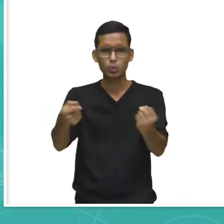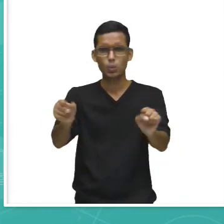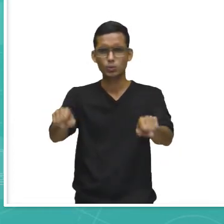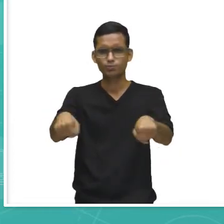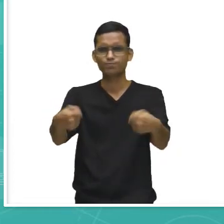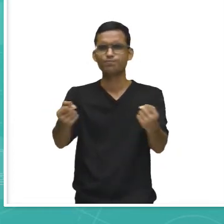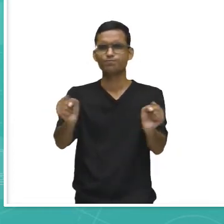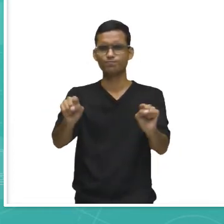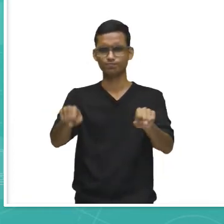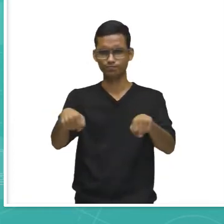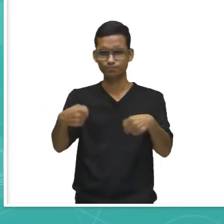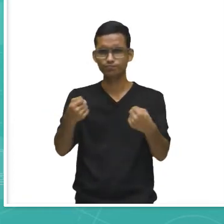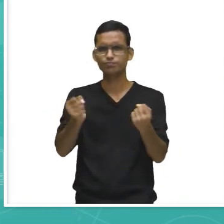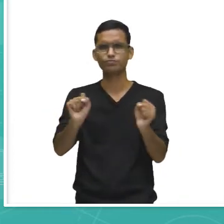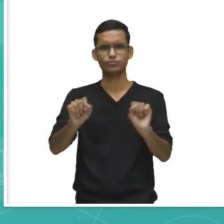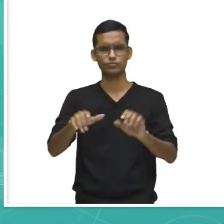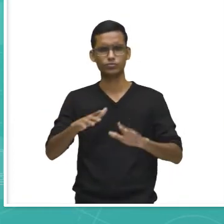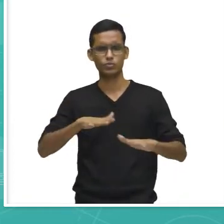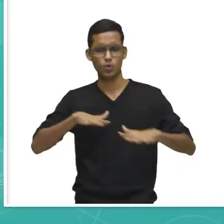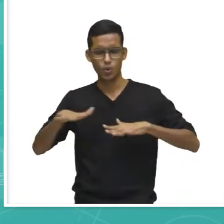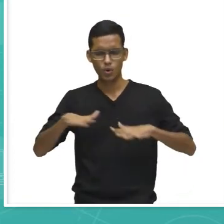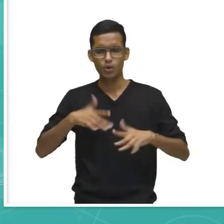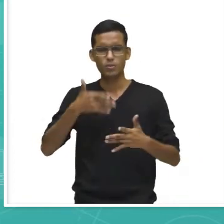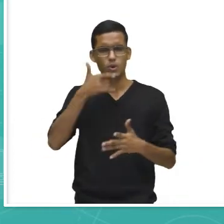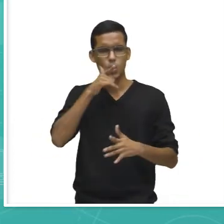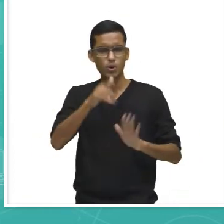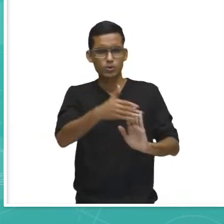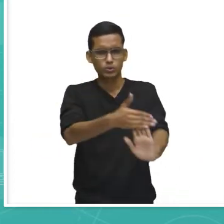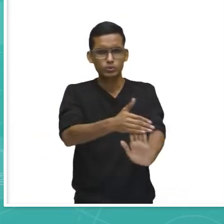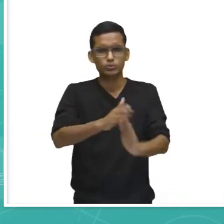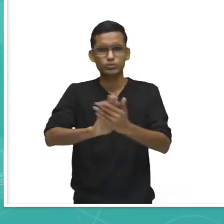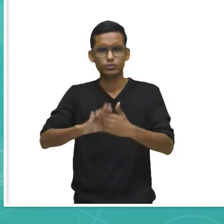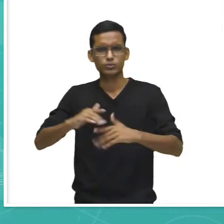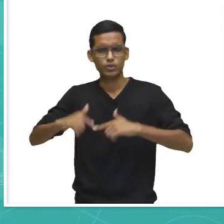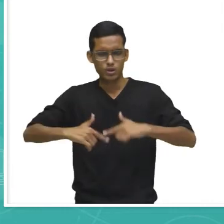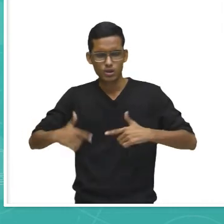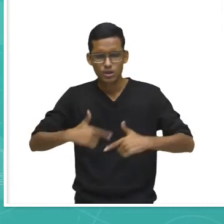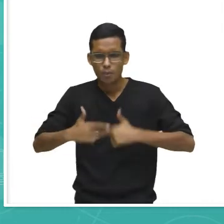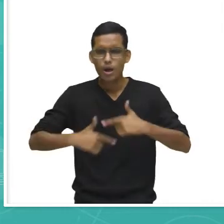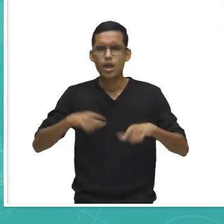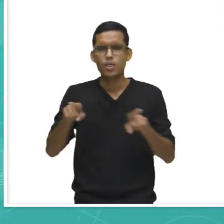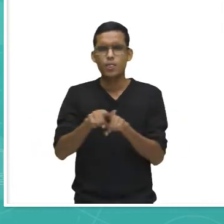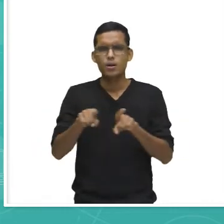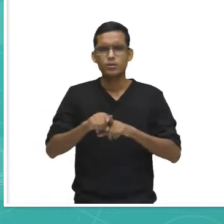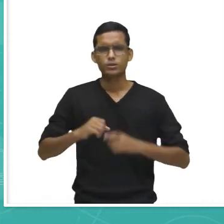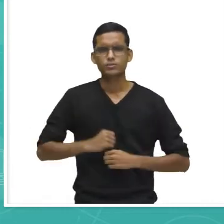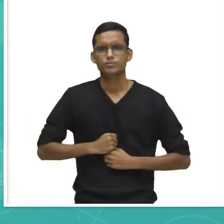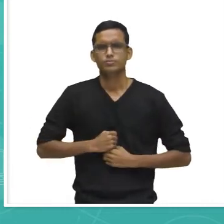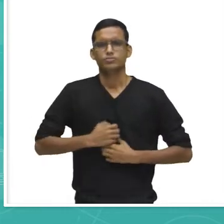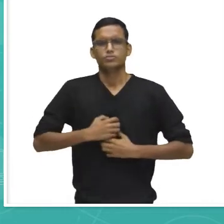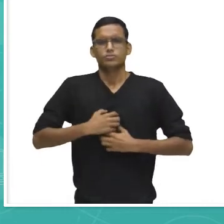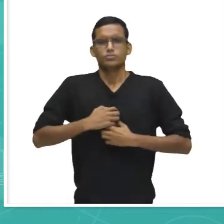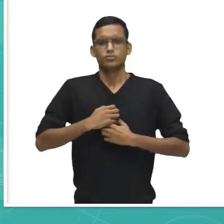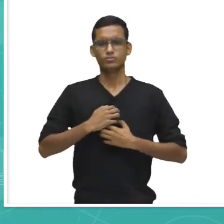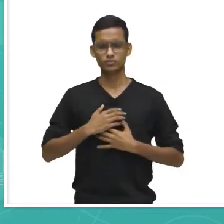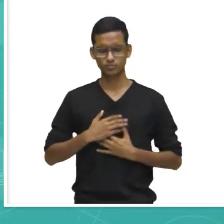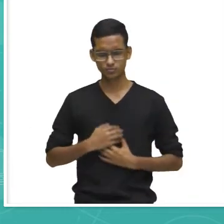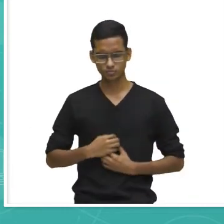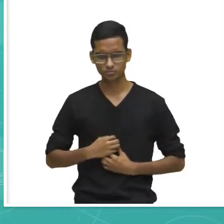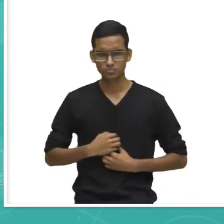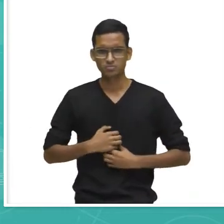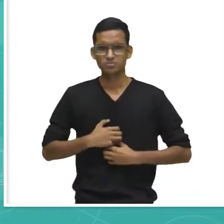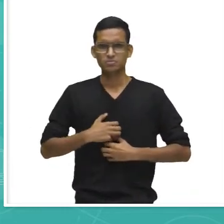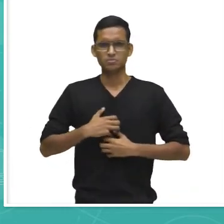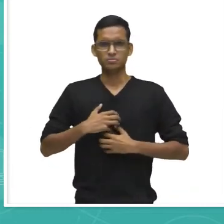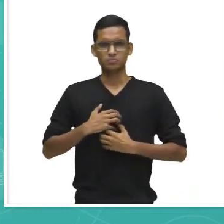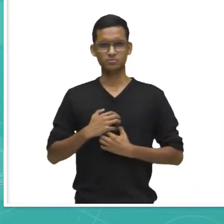são movimentos de alongamento, trabalho respiratório, né? Que vai ajudar esses profissionais a